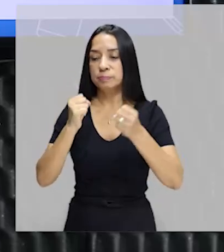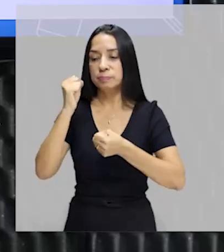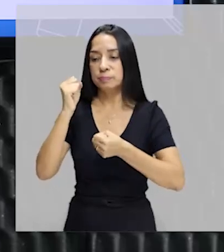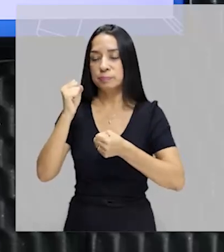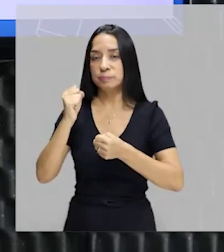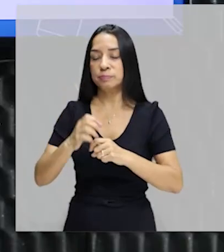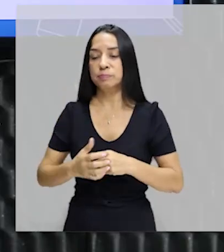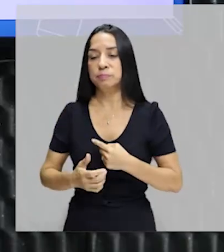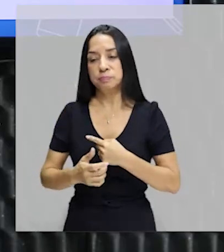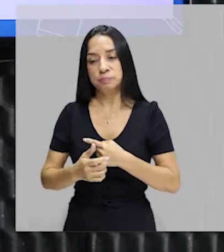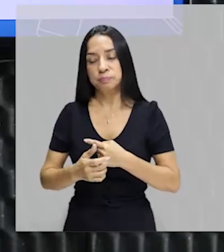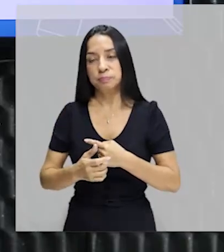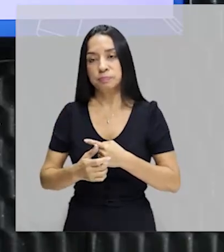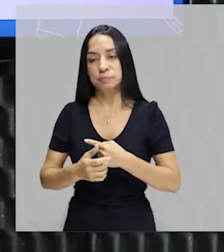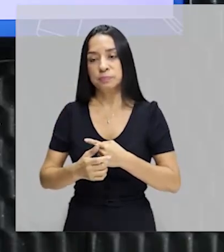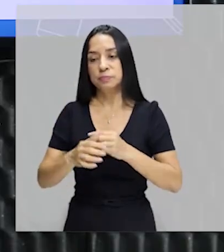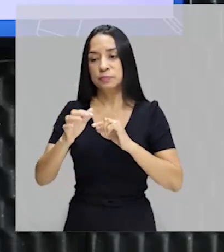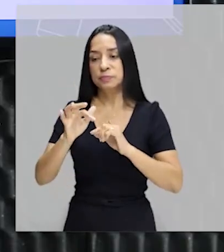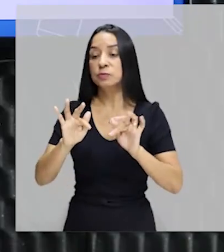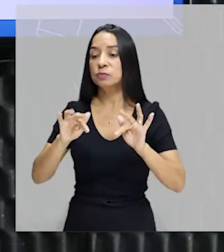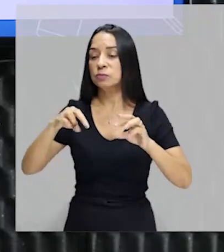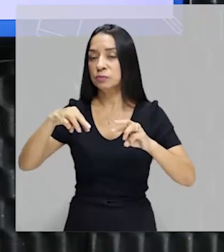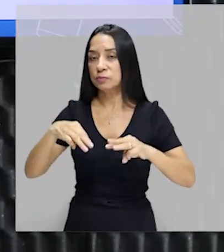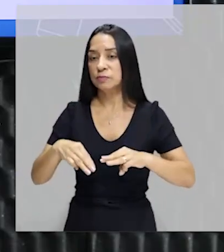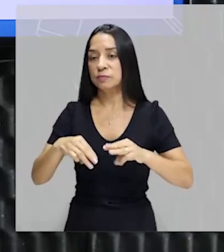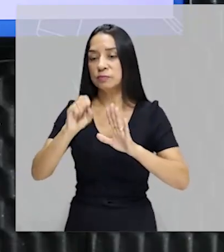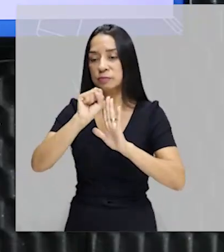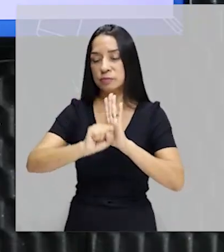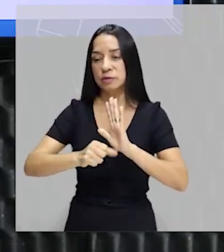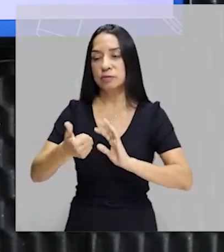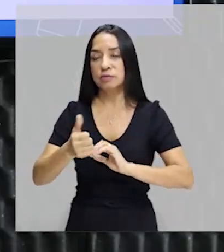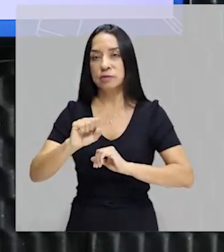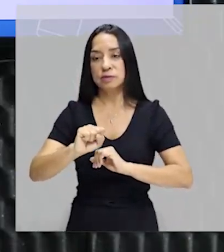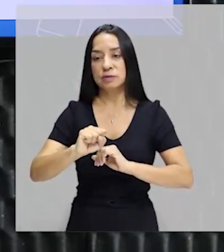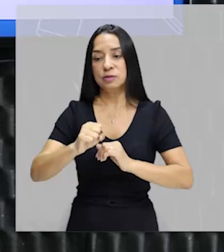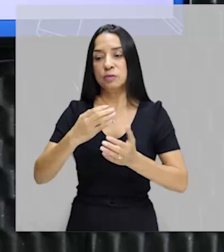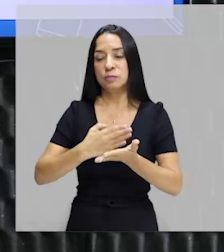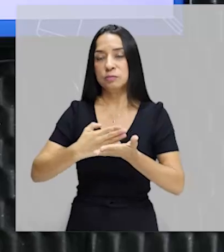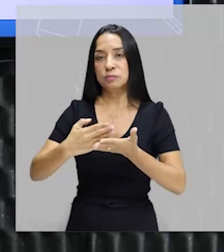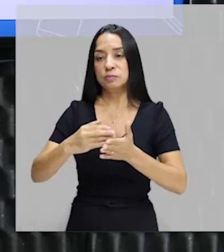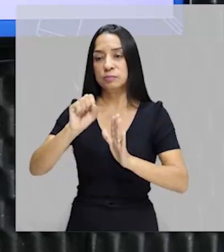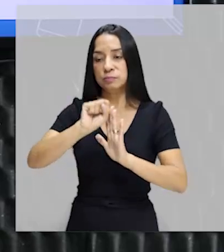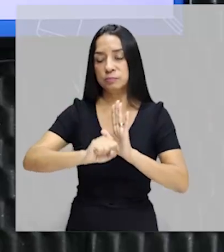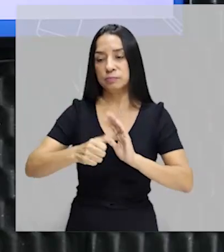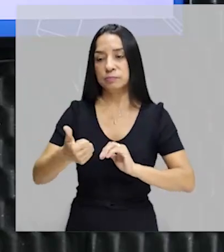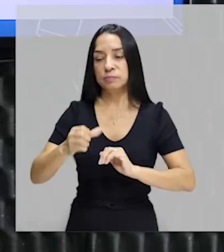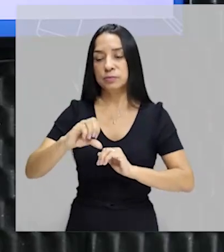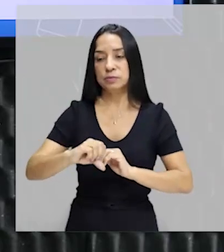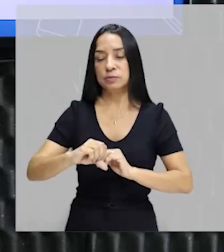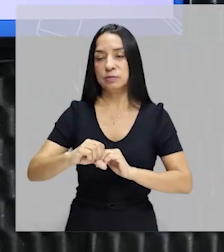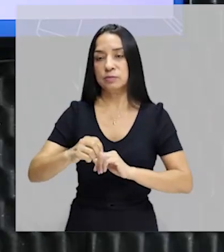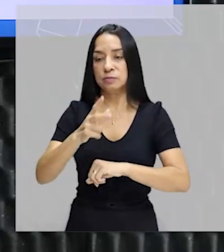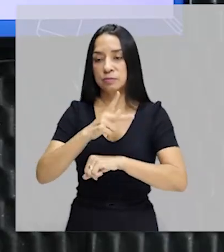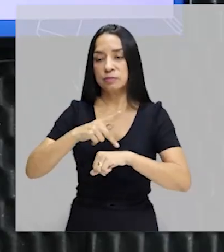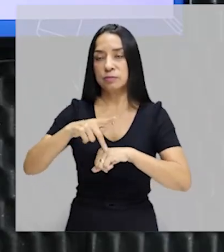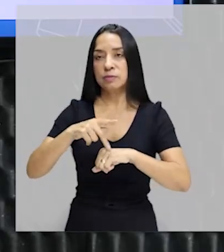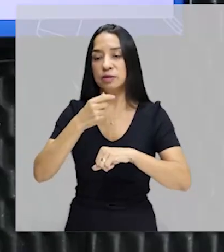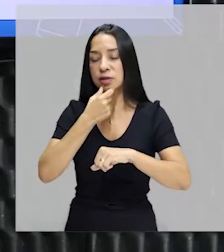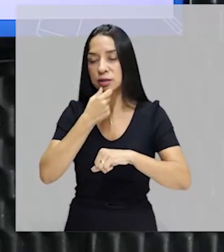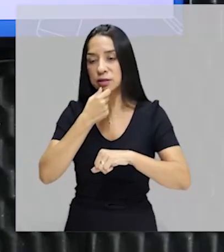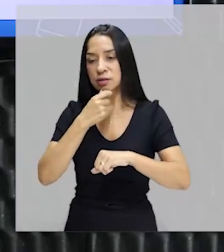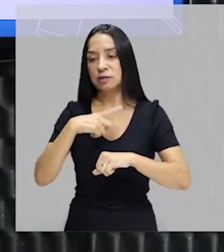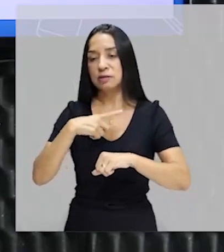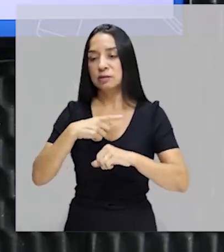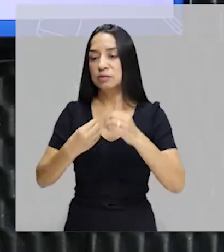da industrialização, no final do século XVIII, no começo do século XIX, na Inglaterra, nós teremos o surgimento